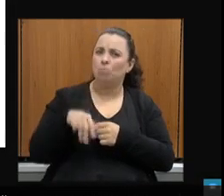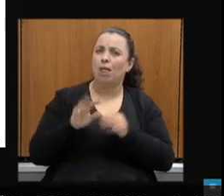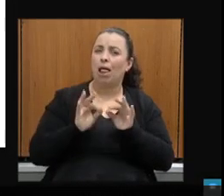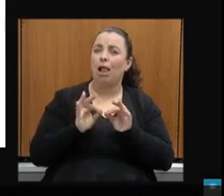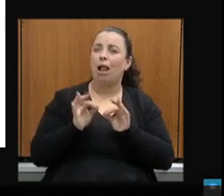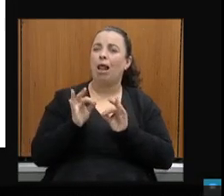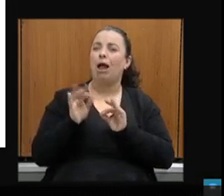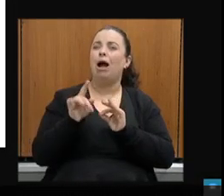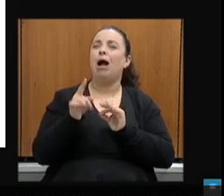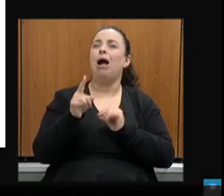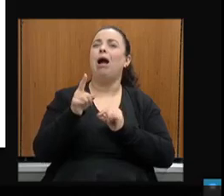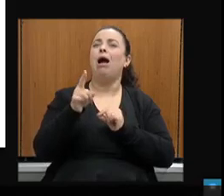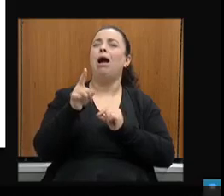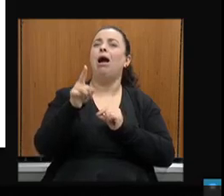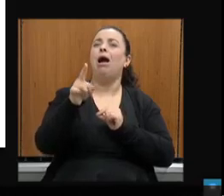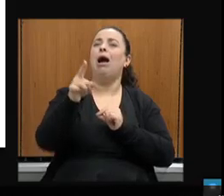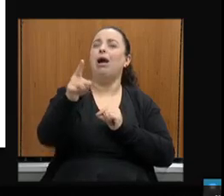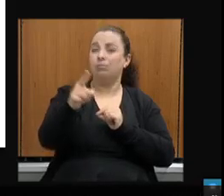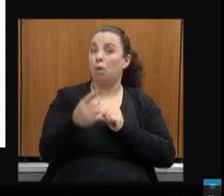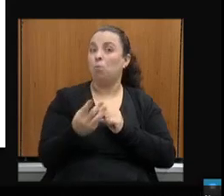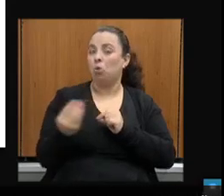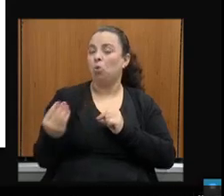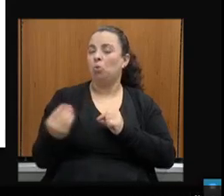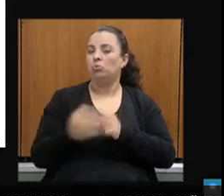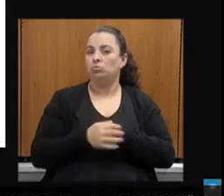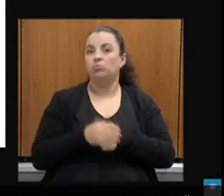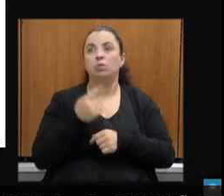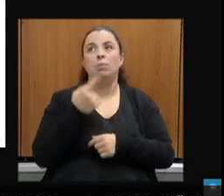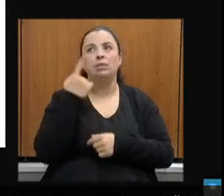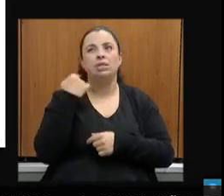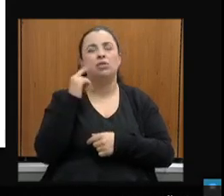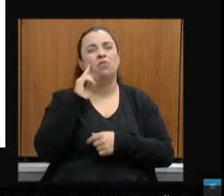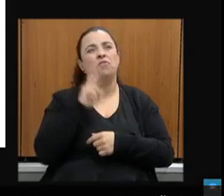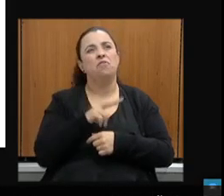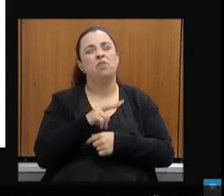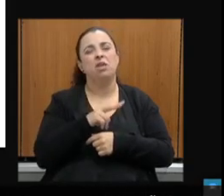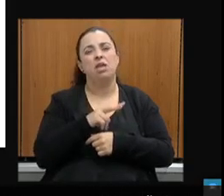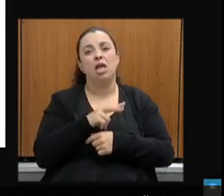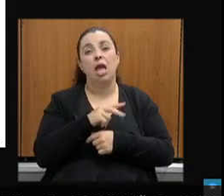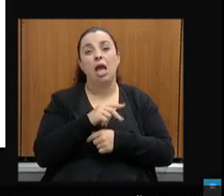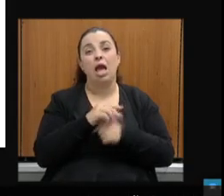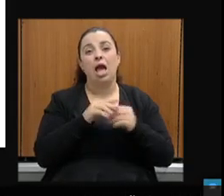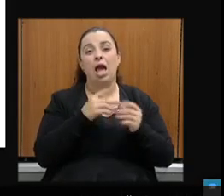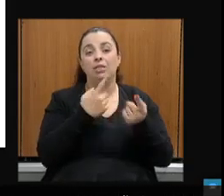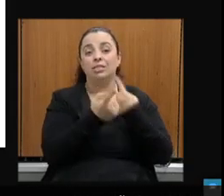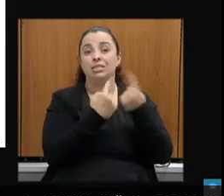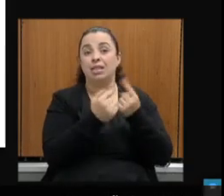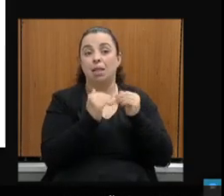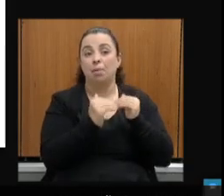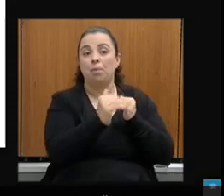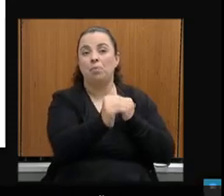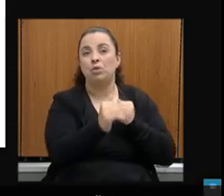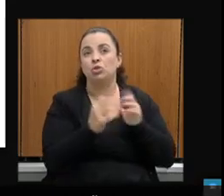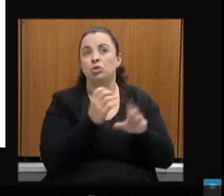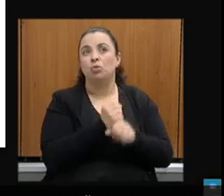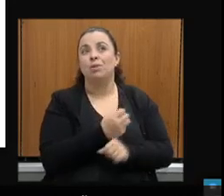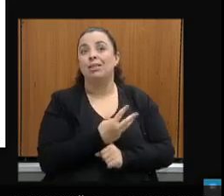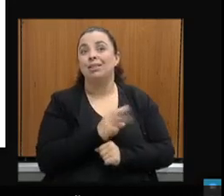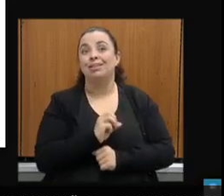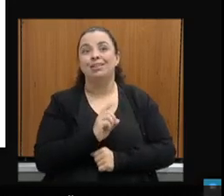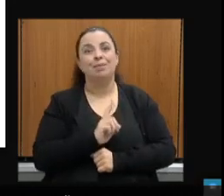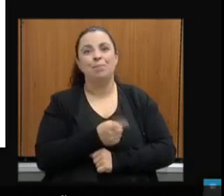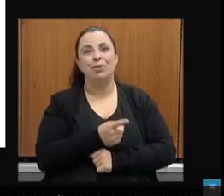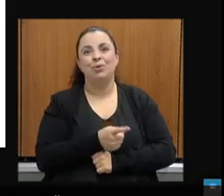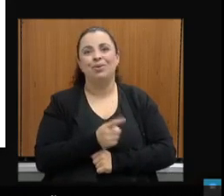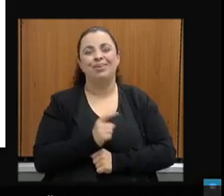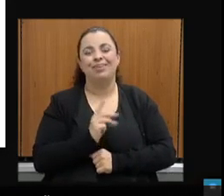caramba né então é outro dia eu vi achar malha pavimentada de minas são quase 30 pessoas aproximadamente 30 mil quilômetros Esse é